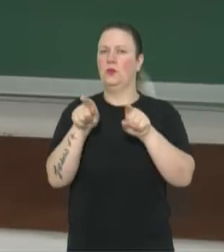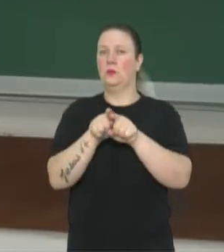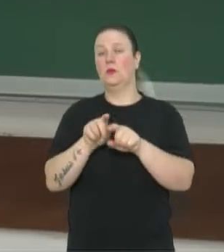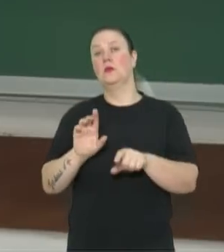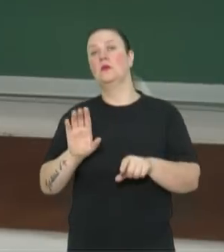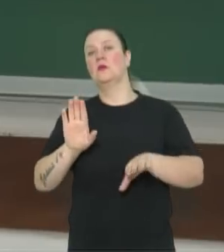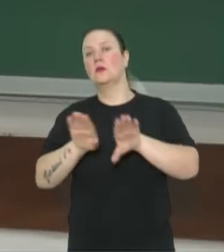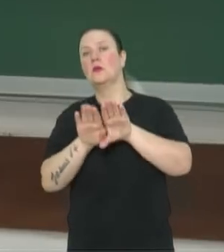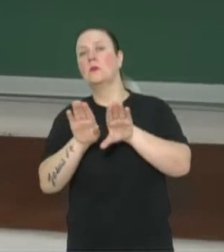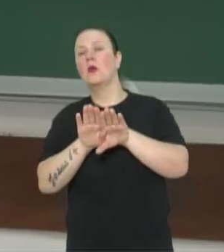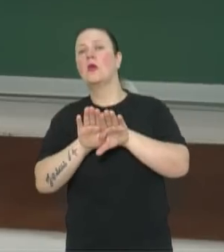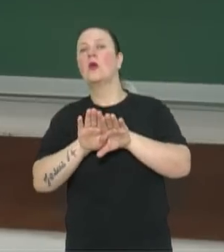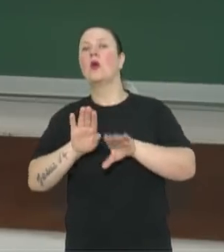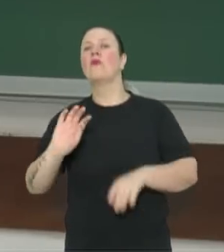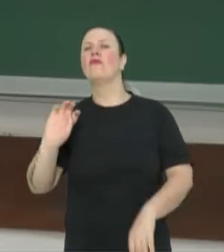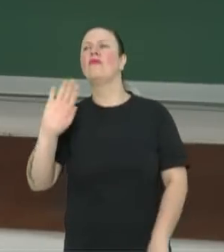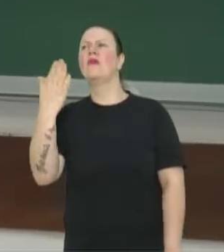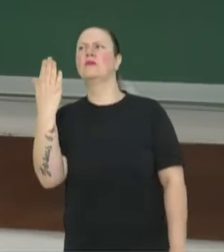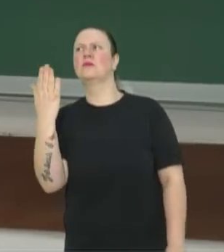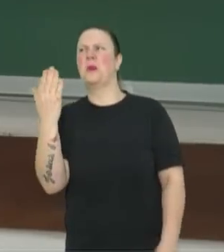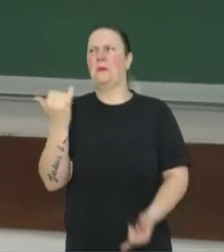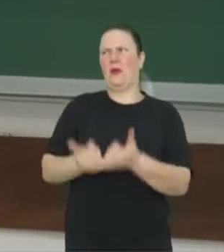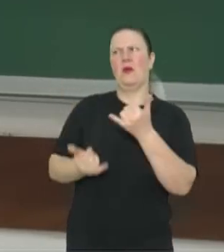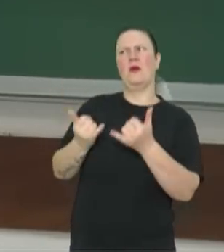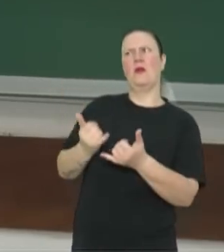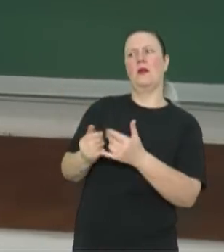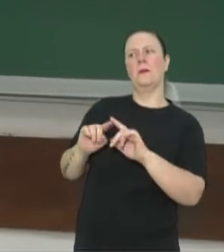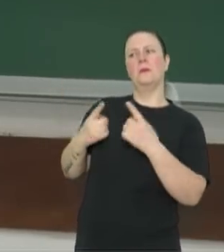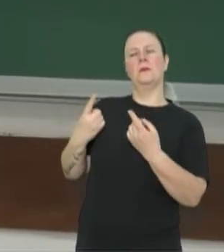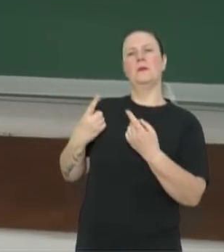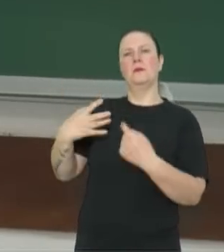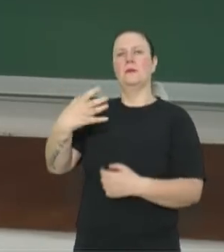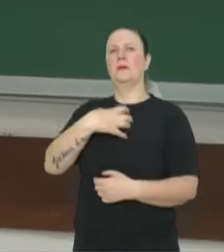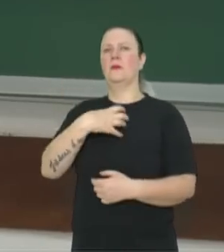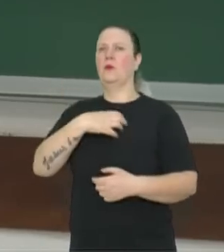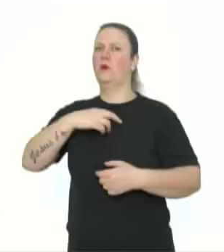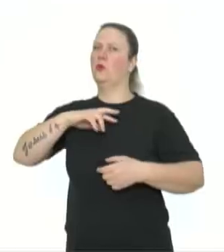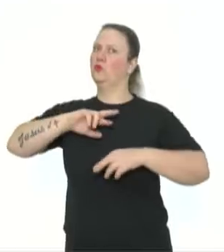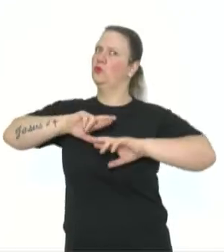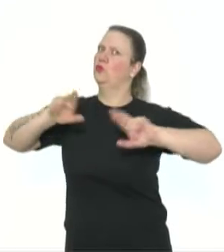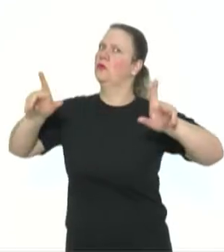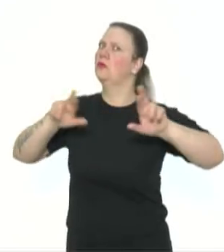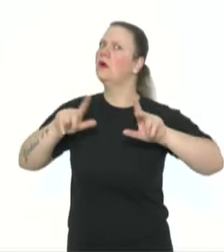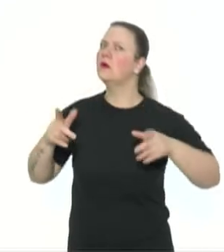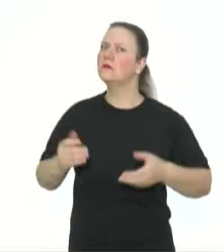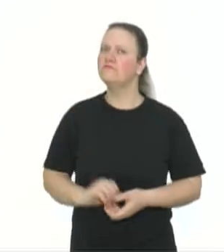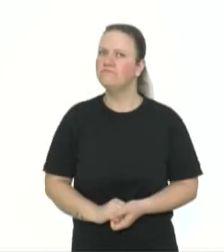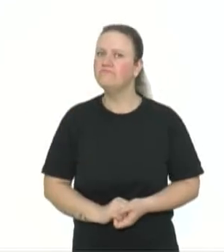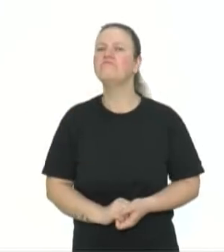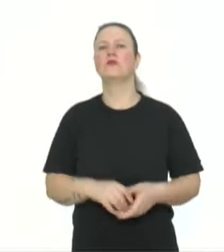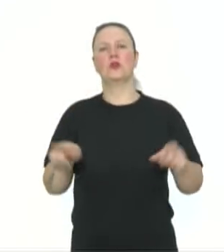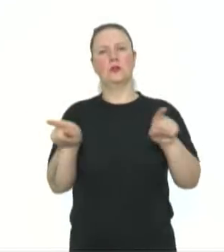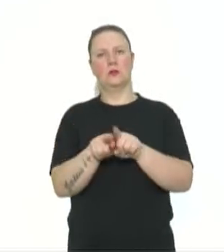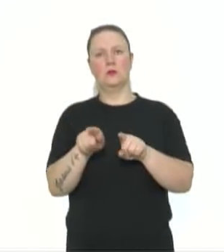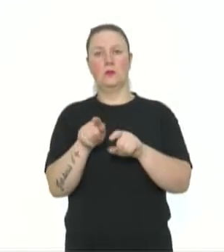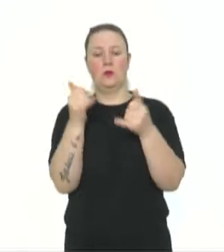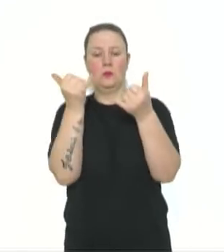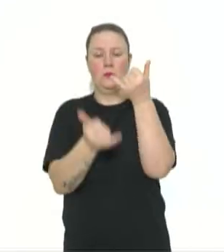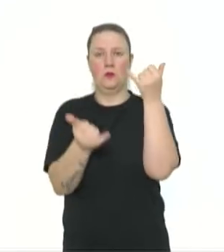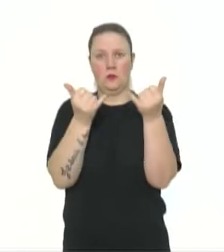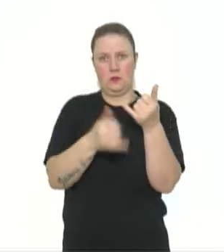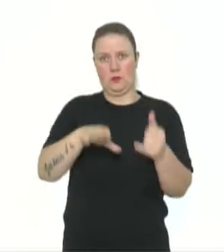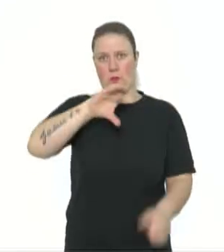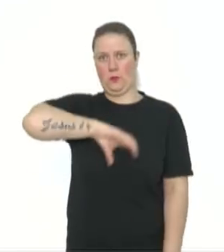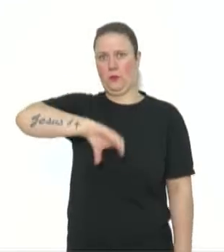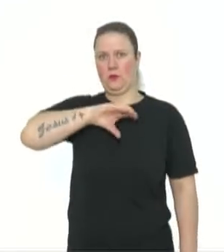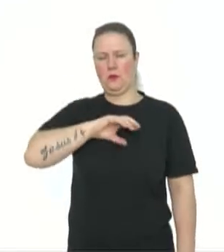Falso cognato, aquela palavrinha que parecia uma coisa e tem um outro sentido. O cognato é aquela palavra que é bem parecida com o português, você